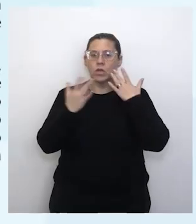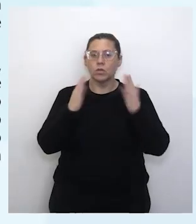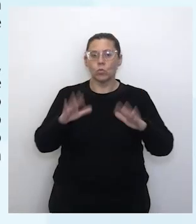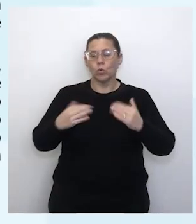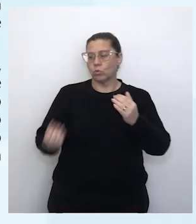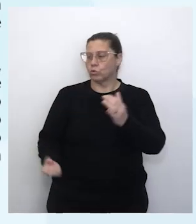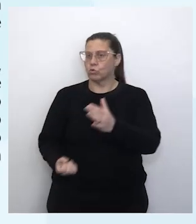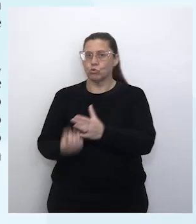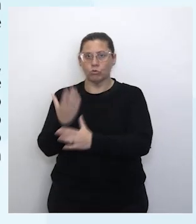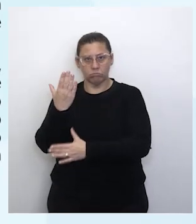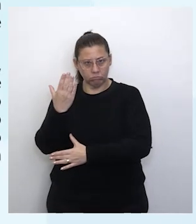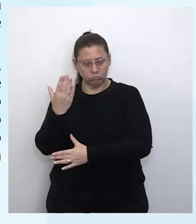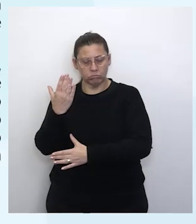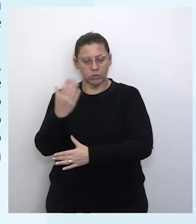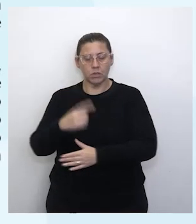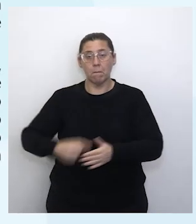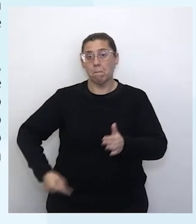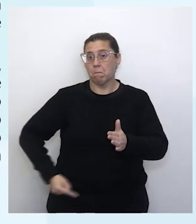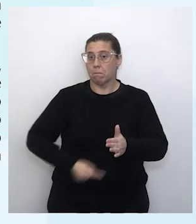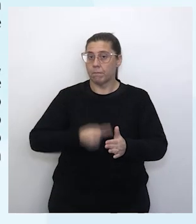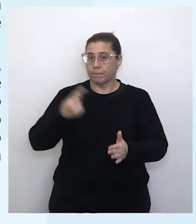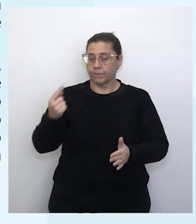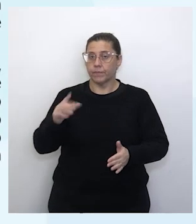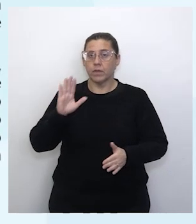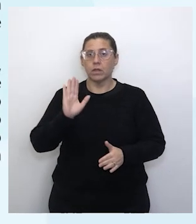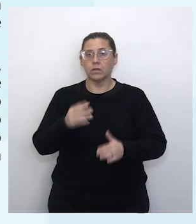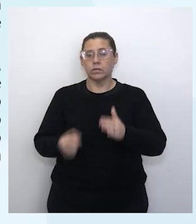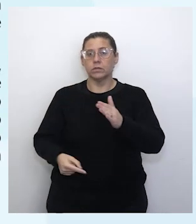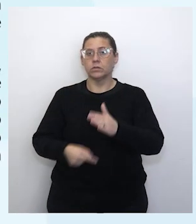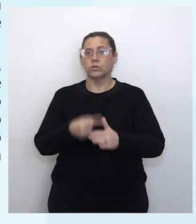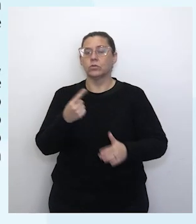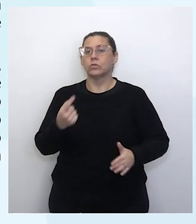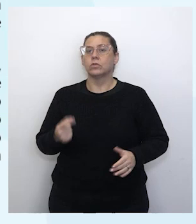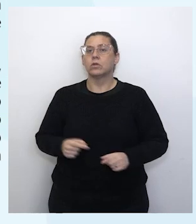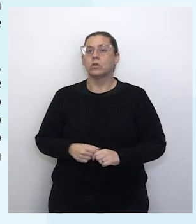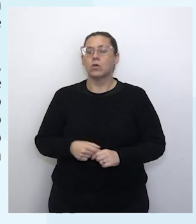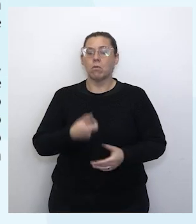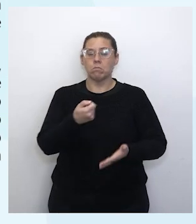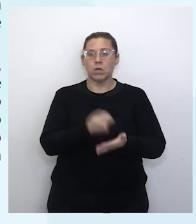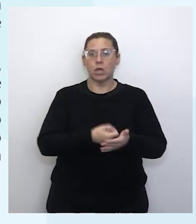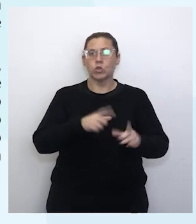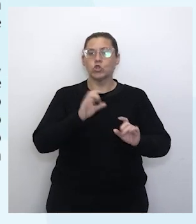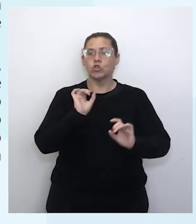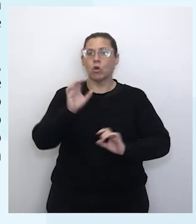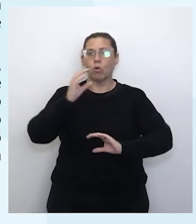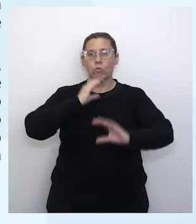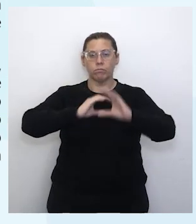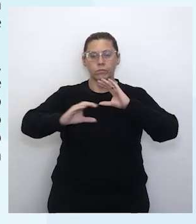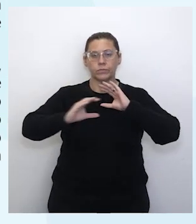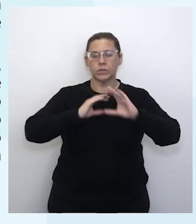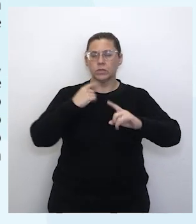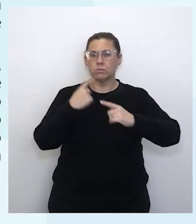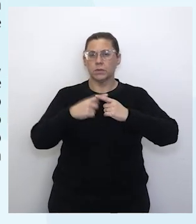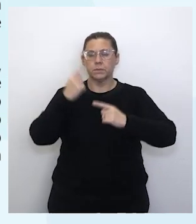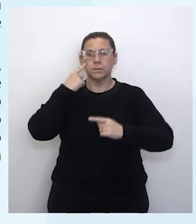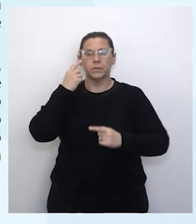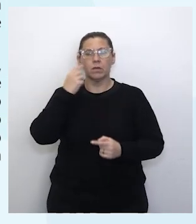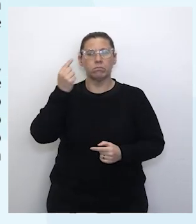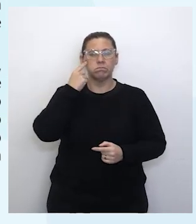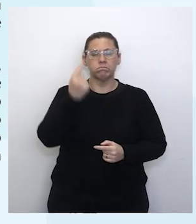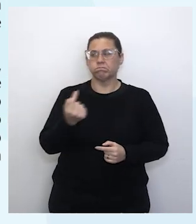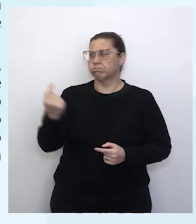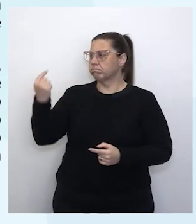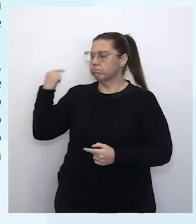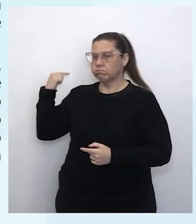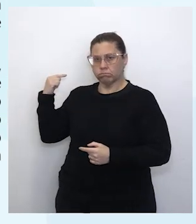surge, principalmente, primeiramente, ele surge com a função apenas de comunicação. Por quê? Vamos tentar voltar lá para a